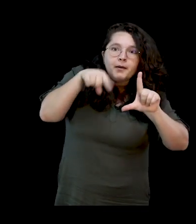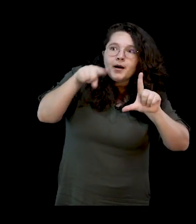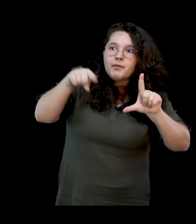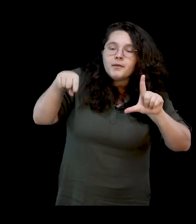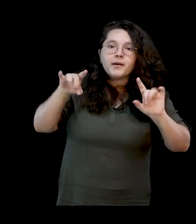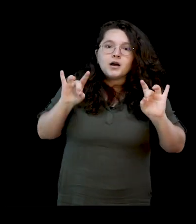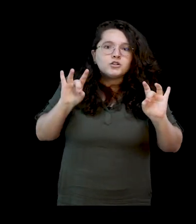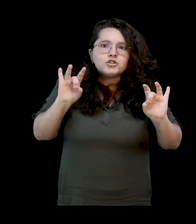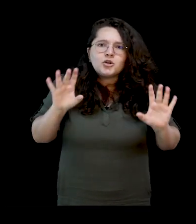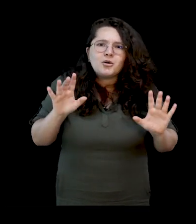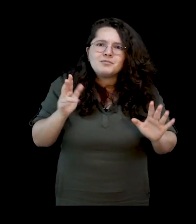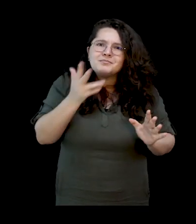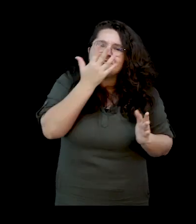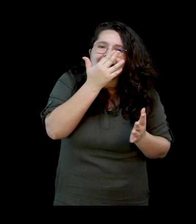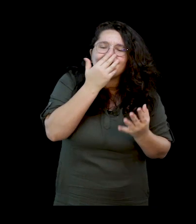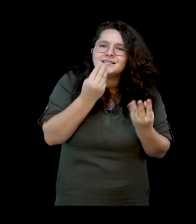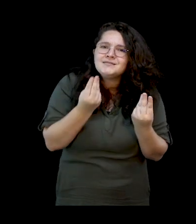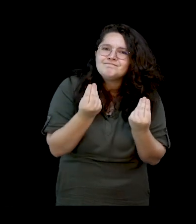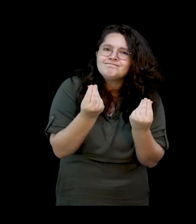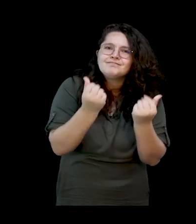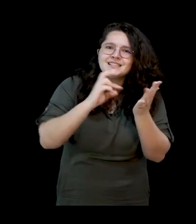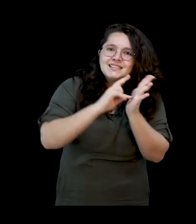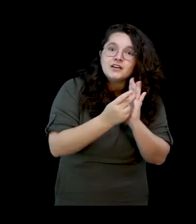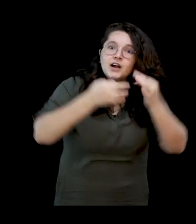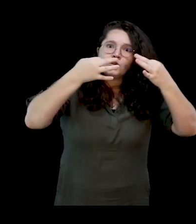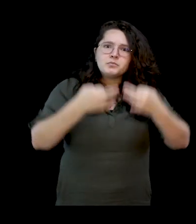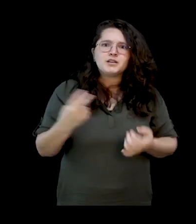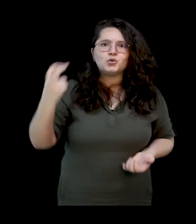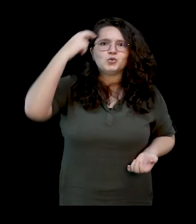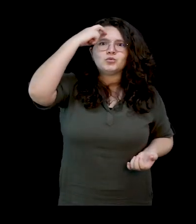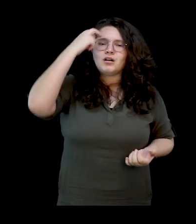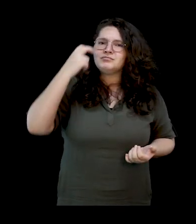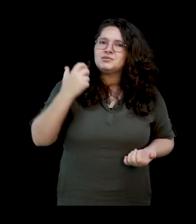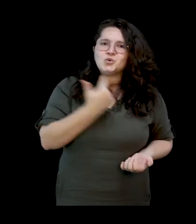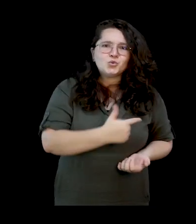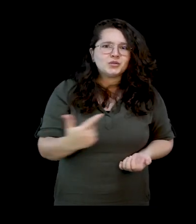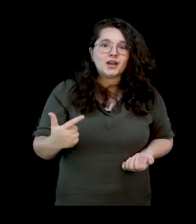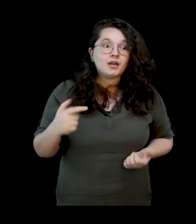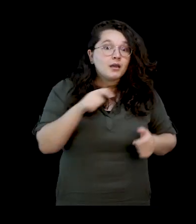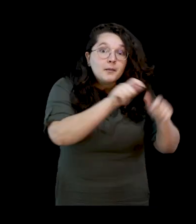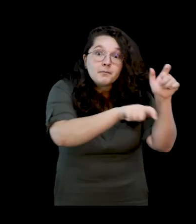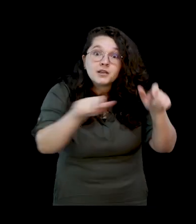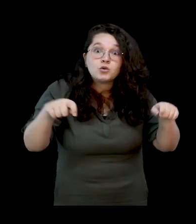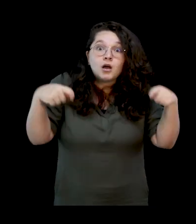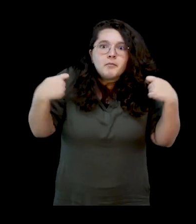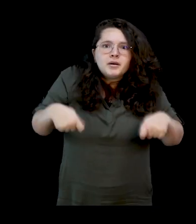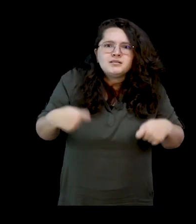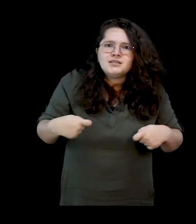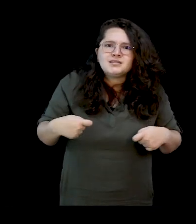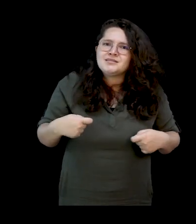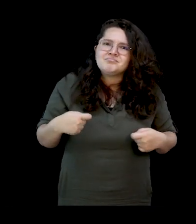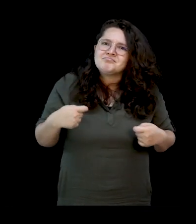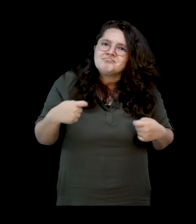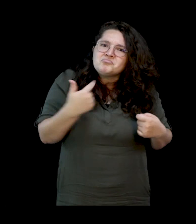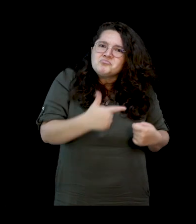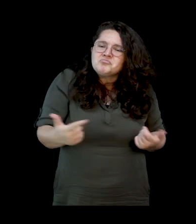recobre nenhuma significação efetivamente cultural, efetivamente necessária para as pessoas. Né? Uhum. Eu não discuto